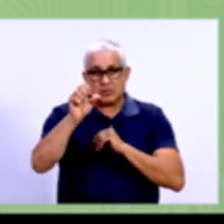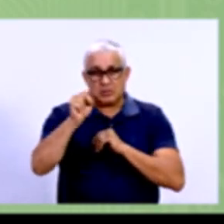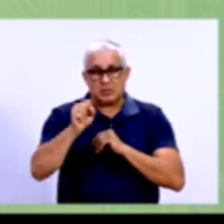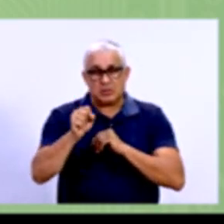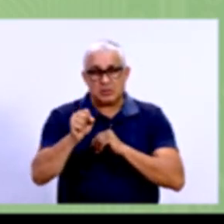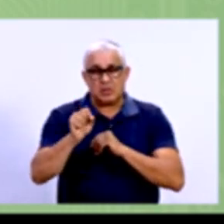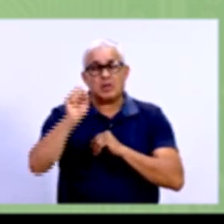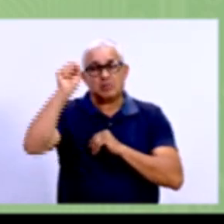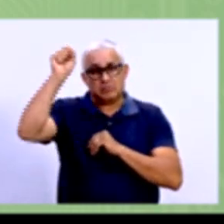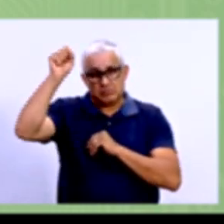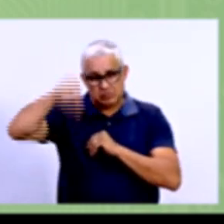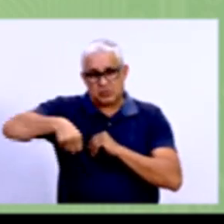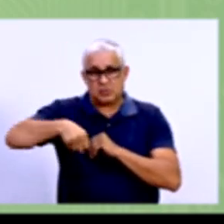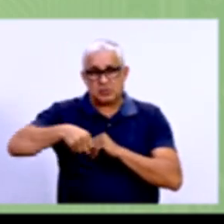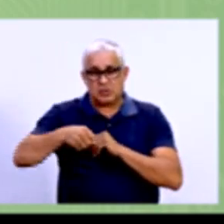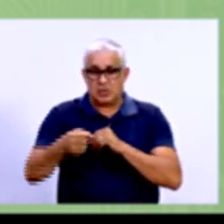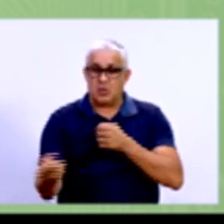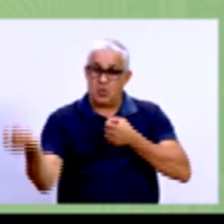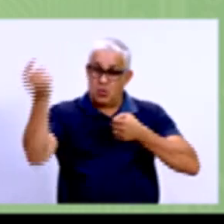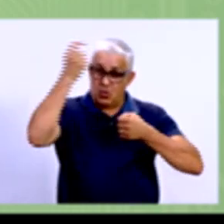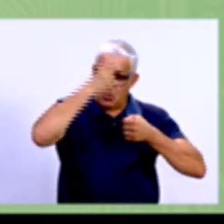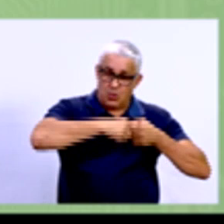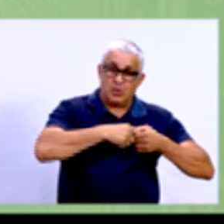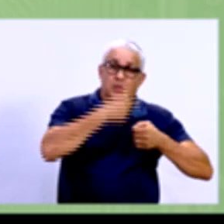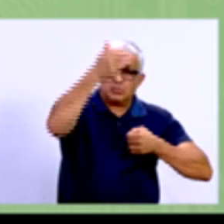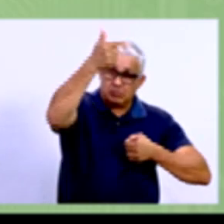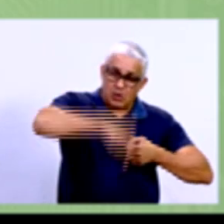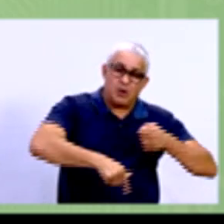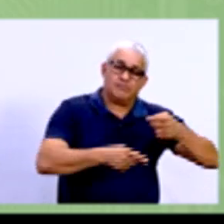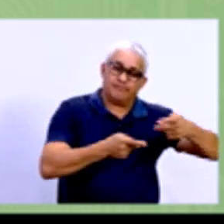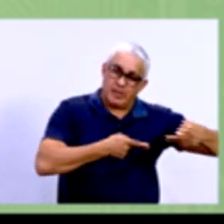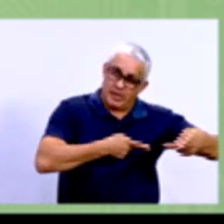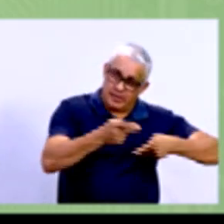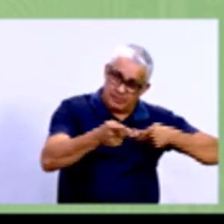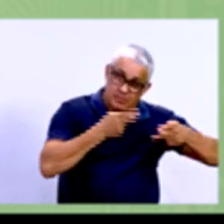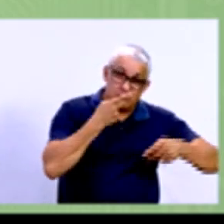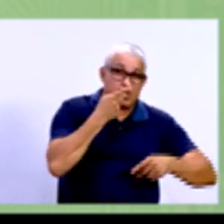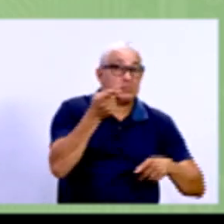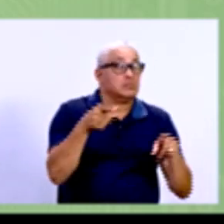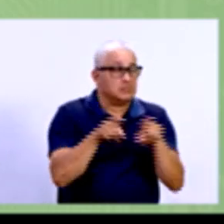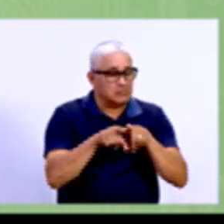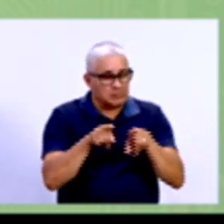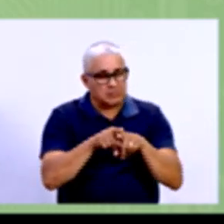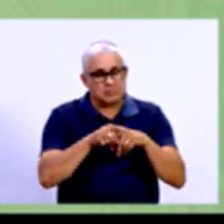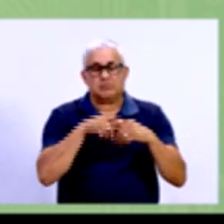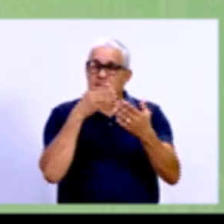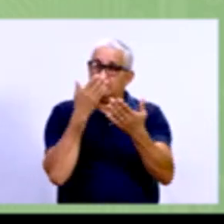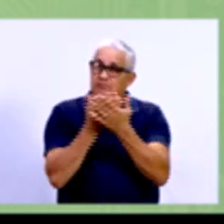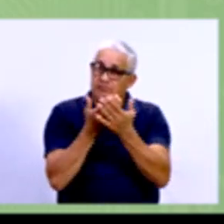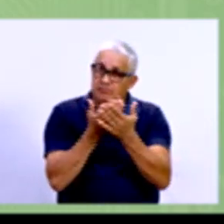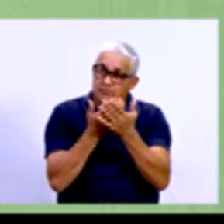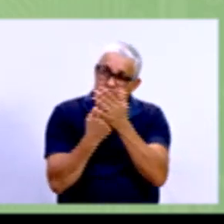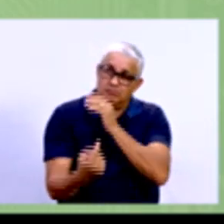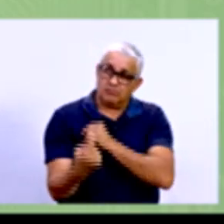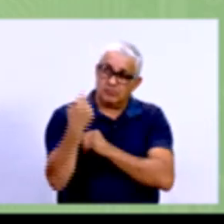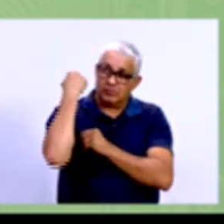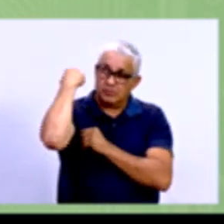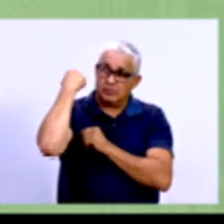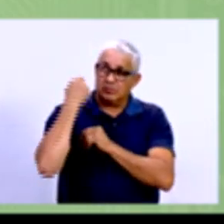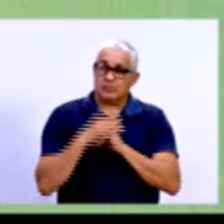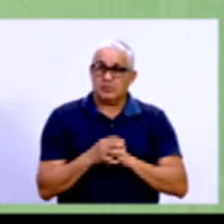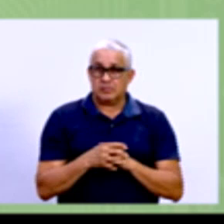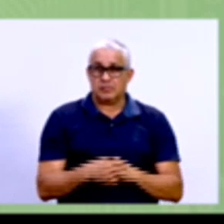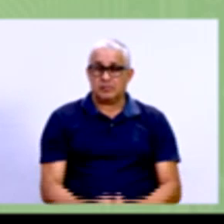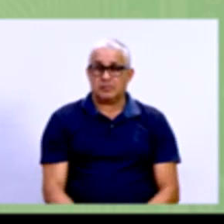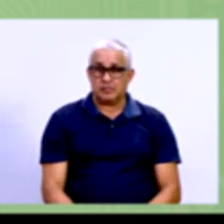A gente vai voltar e vai planejar de novo, tá? Eu falei para vocês também dentro das nossas aulas que